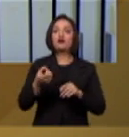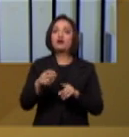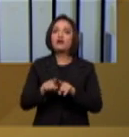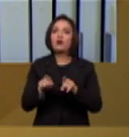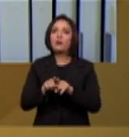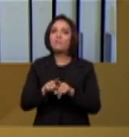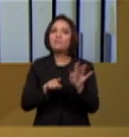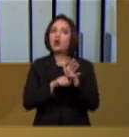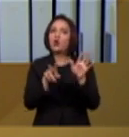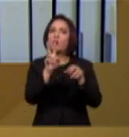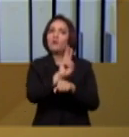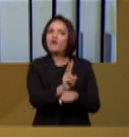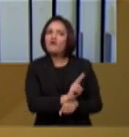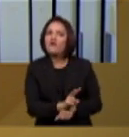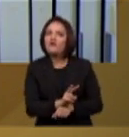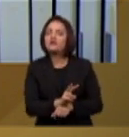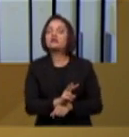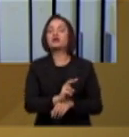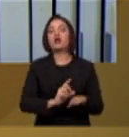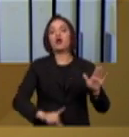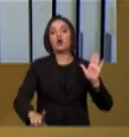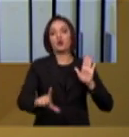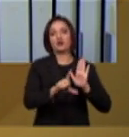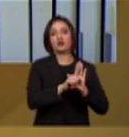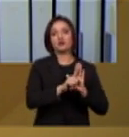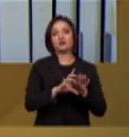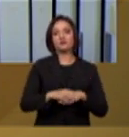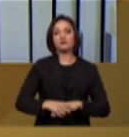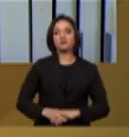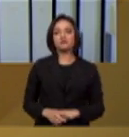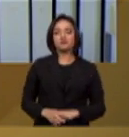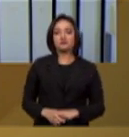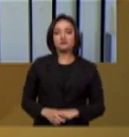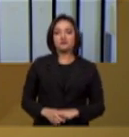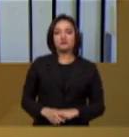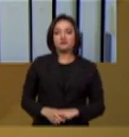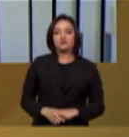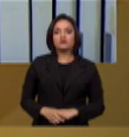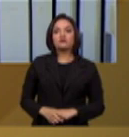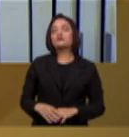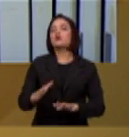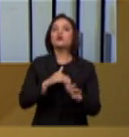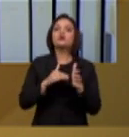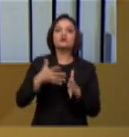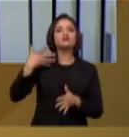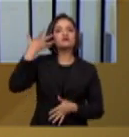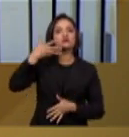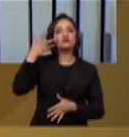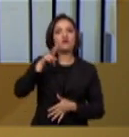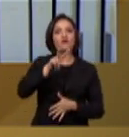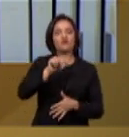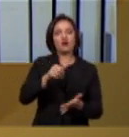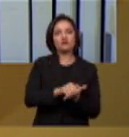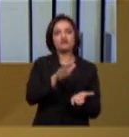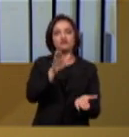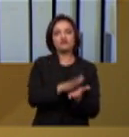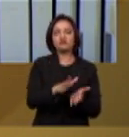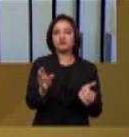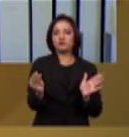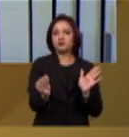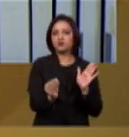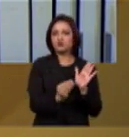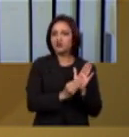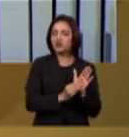da lei no exercício do seu munus público constitucional. As palavras aqui proferidas ficarão registradas para a